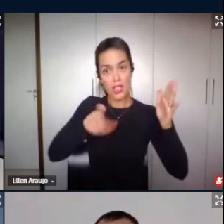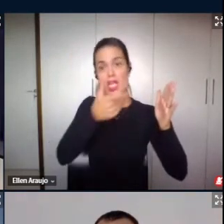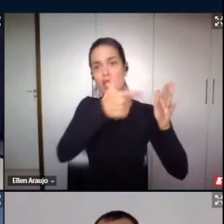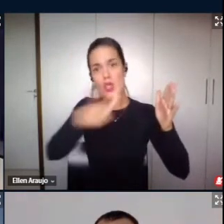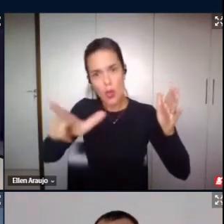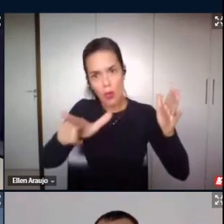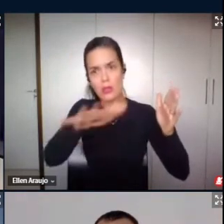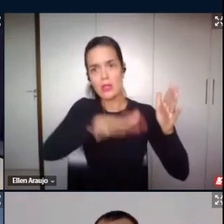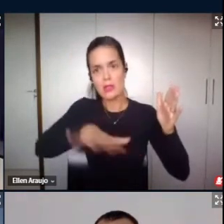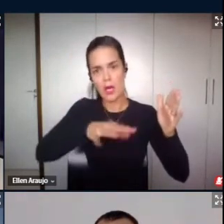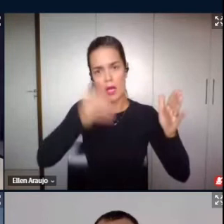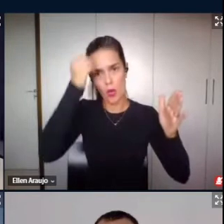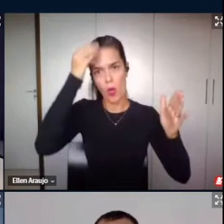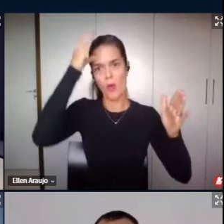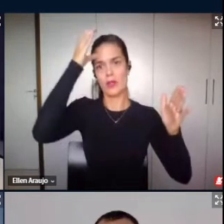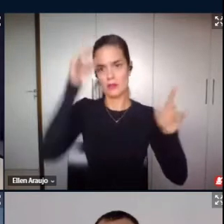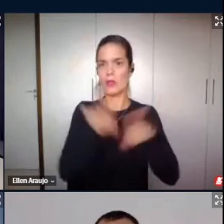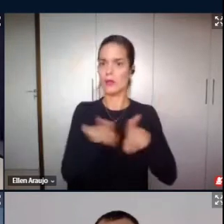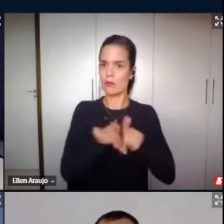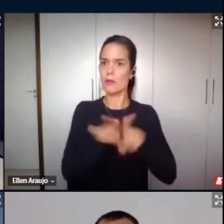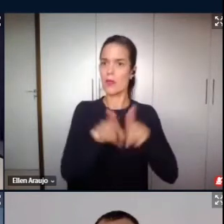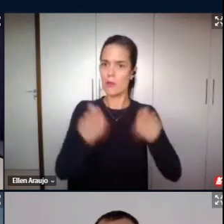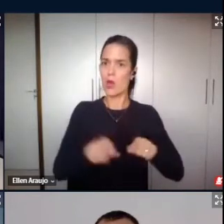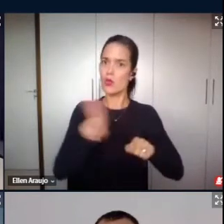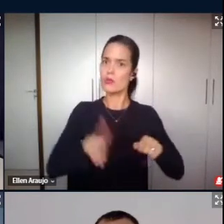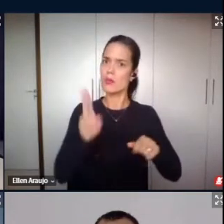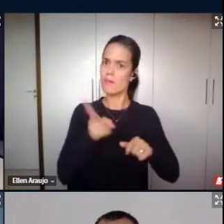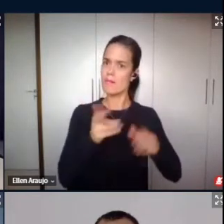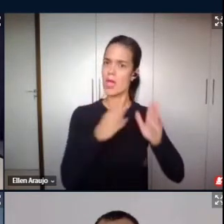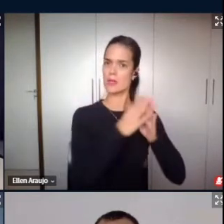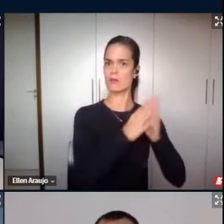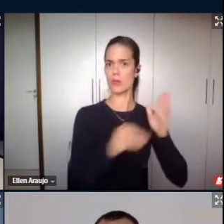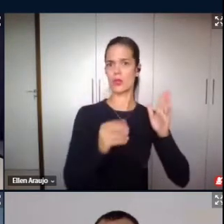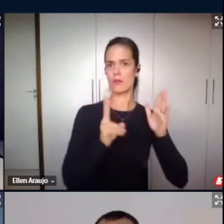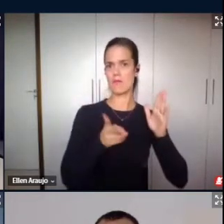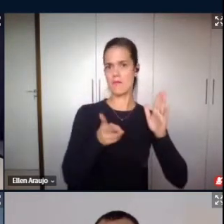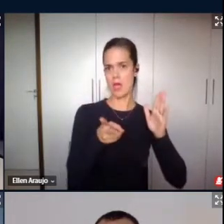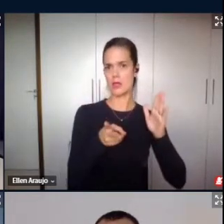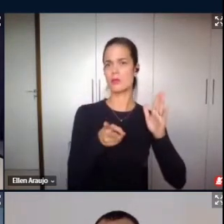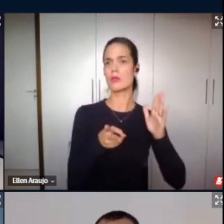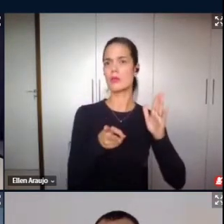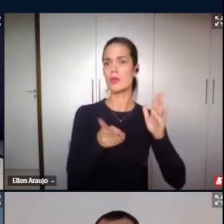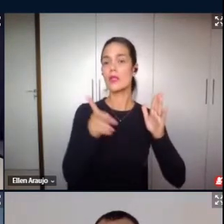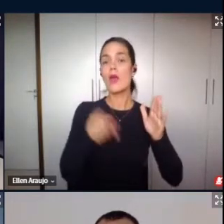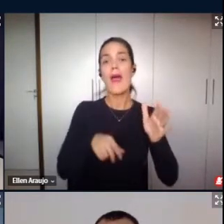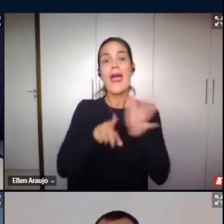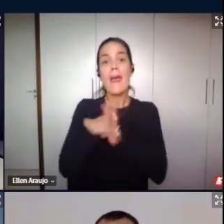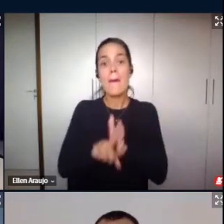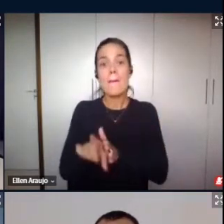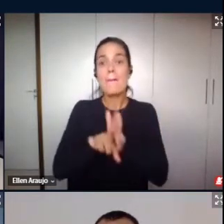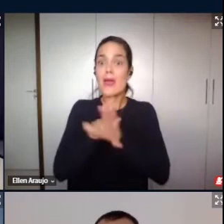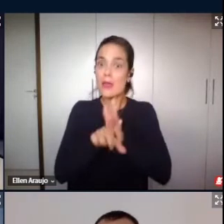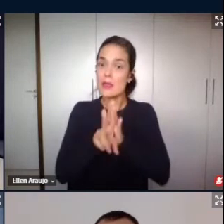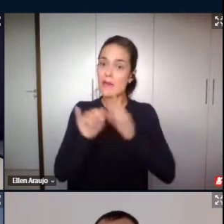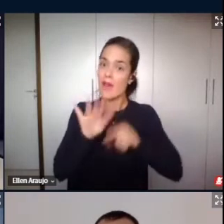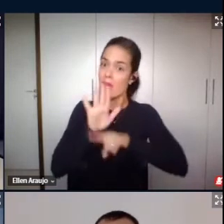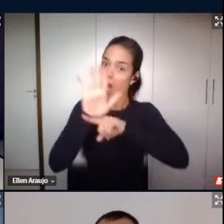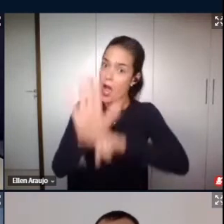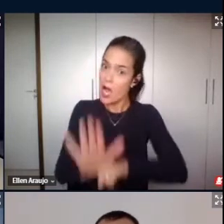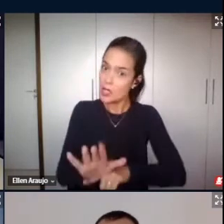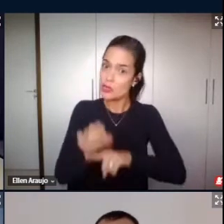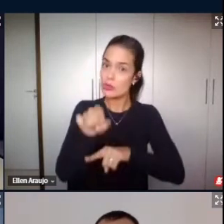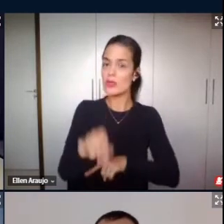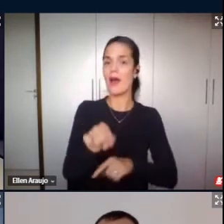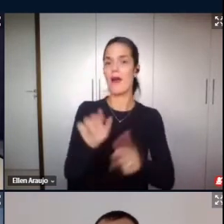conhecimento técnico-científico. Trata-se, portanto, de pesquisa que contribui para o fazer terminográfico,